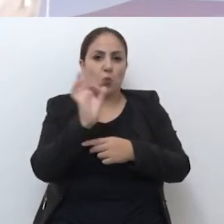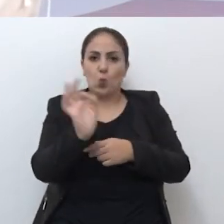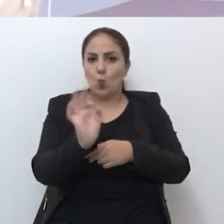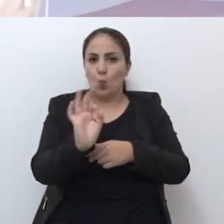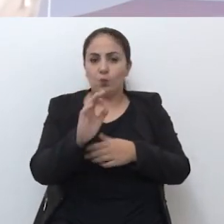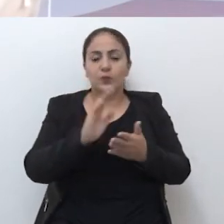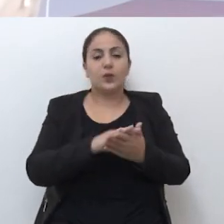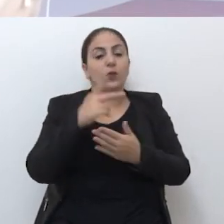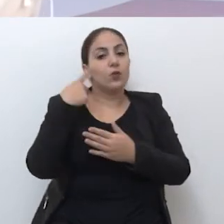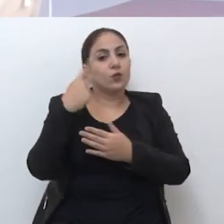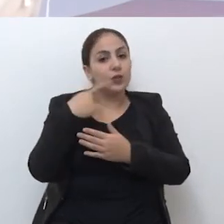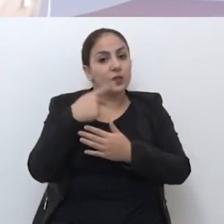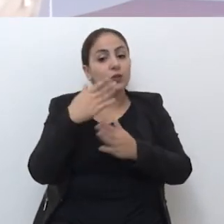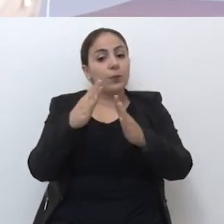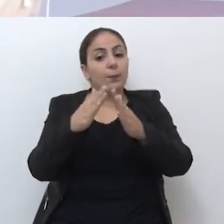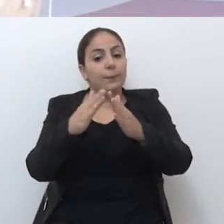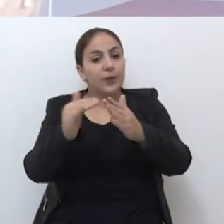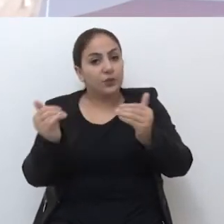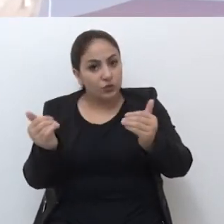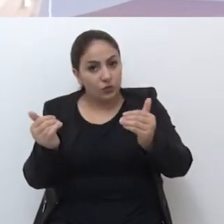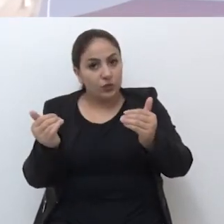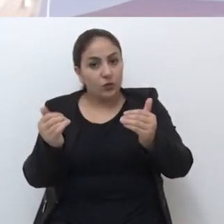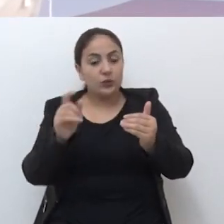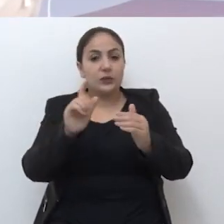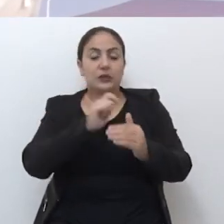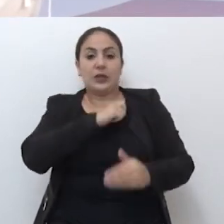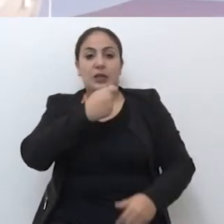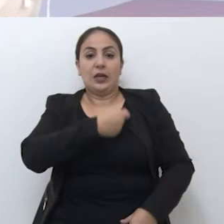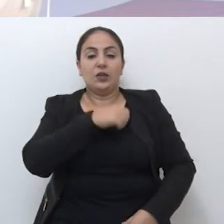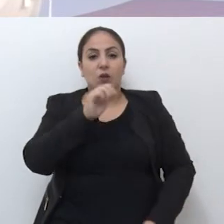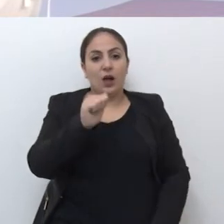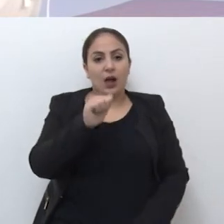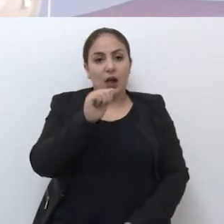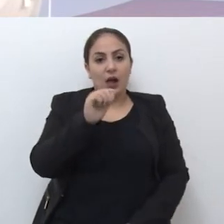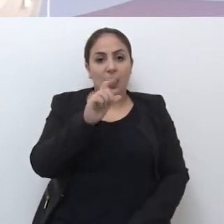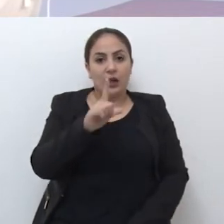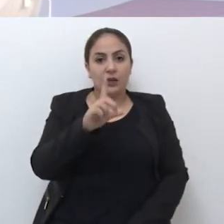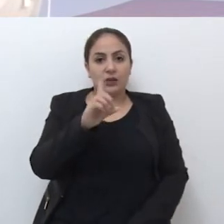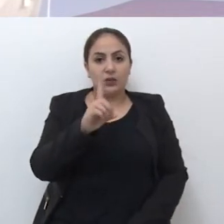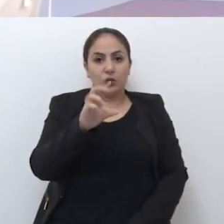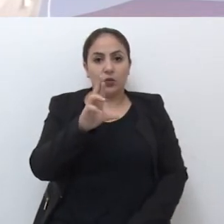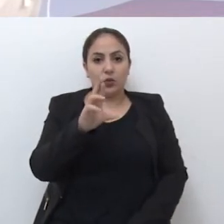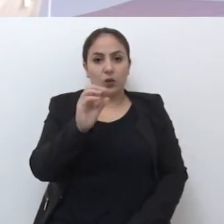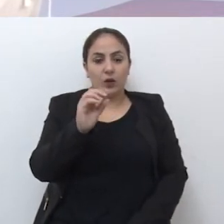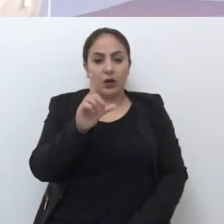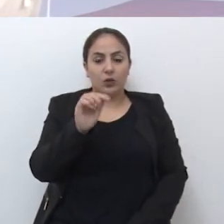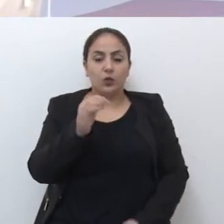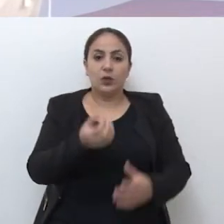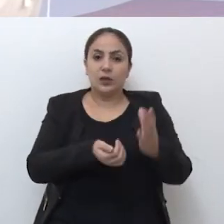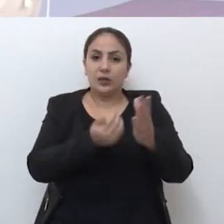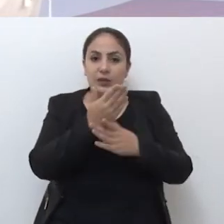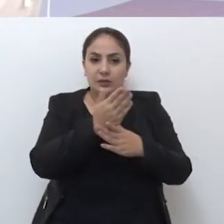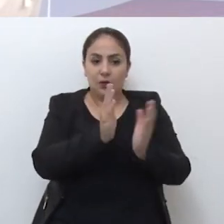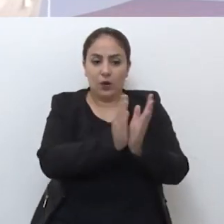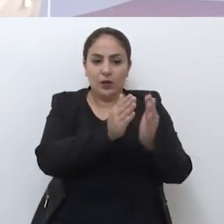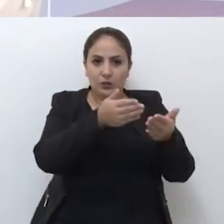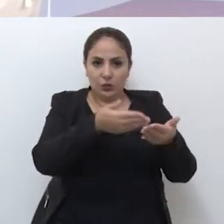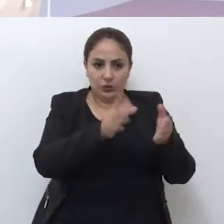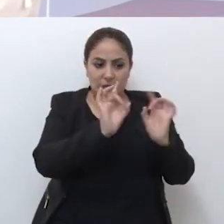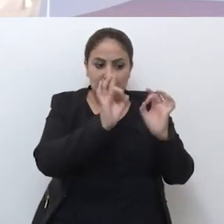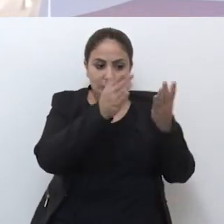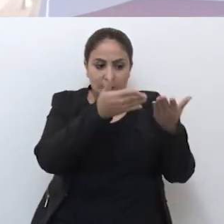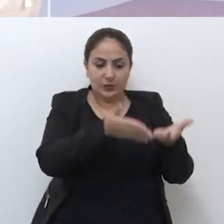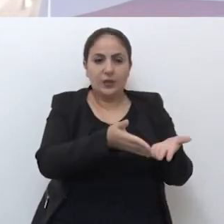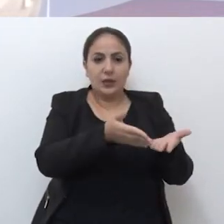ainda não foi atendida, o parlamentar conversou com o delegado Adroaldo Schenkel sobre a possibilidade de criação de